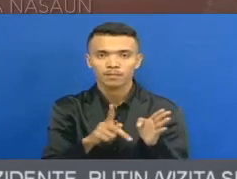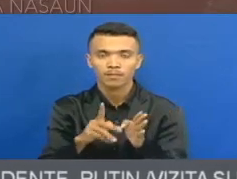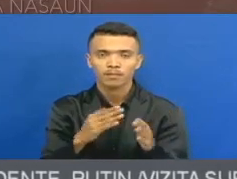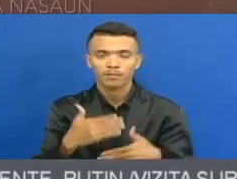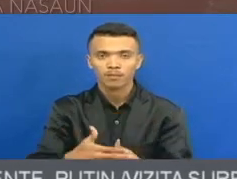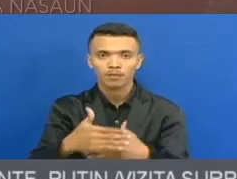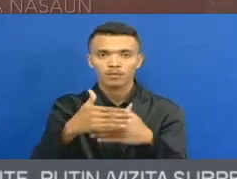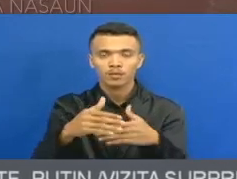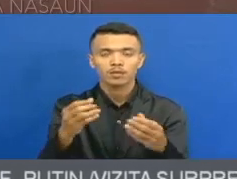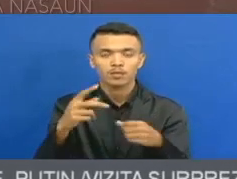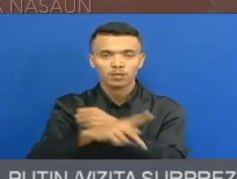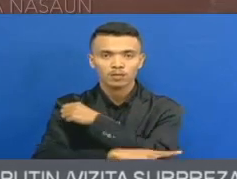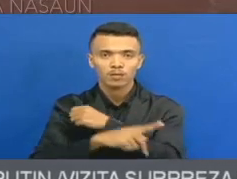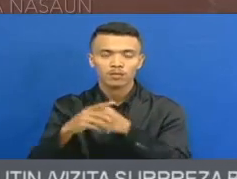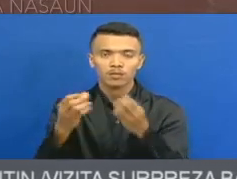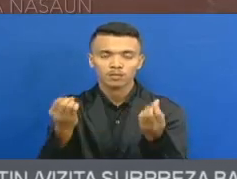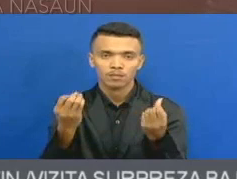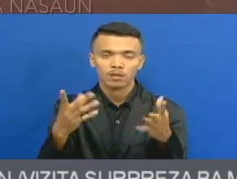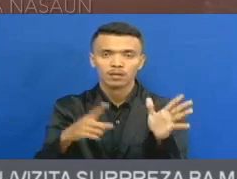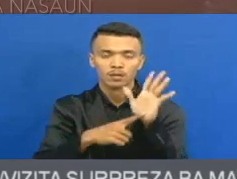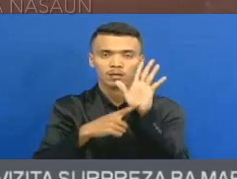corrupção pija pendente barak. Nah, turut kata